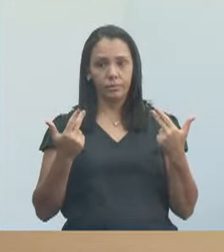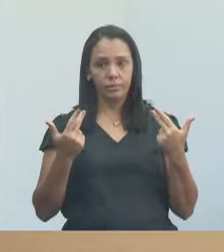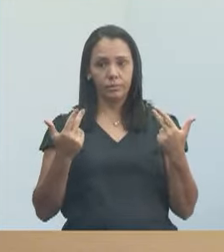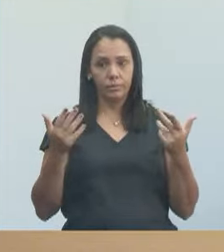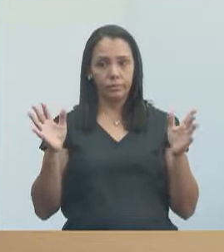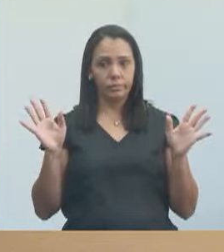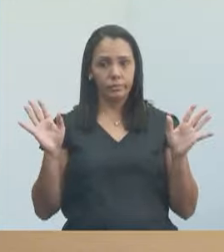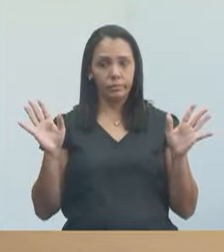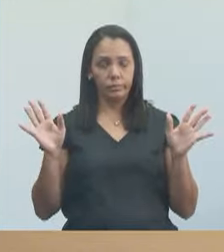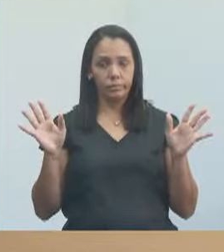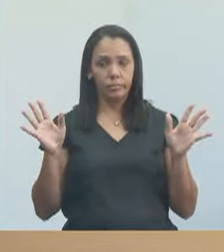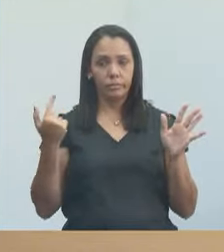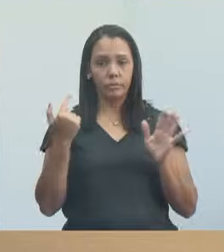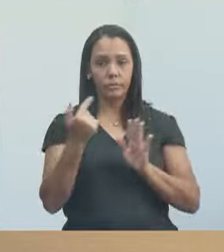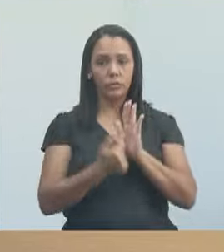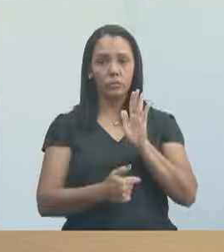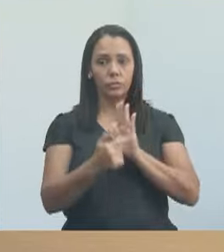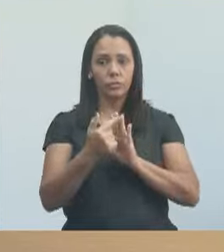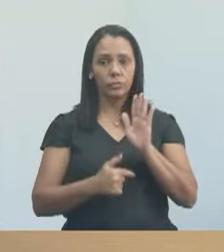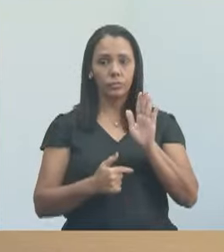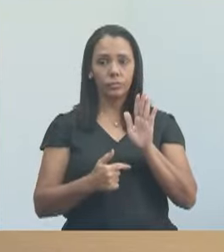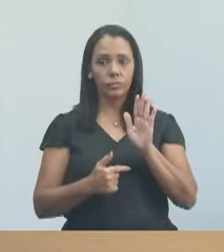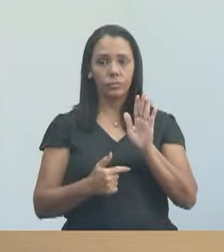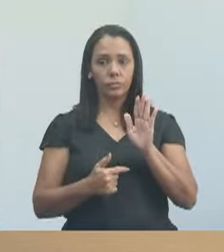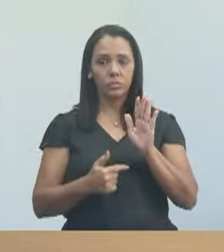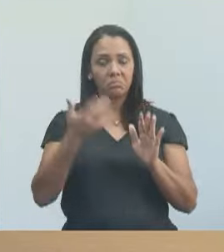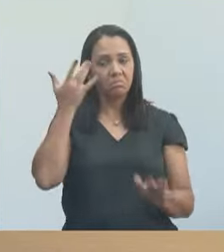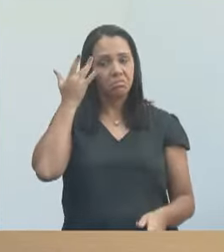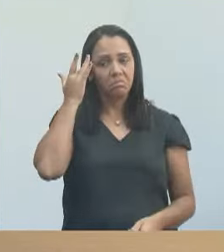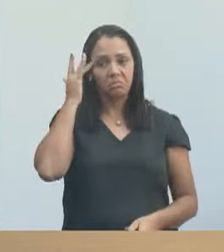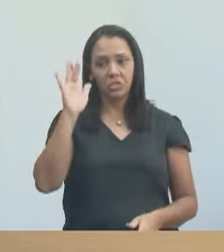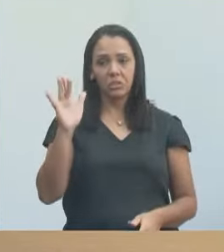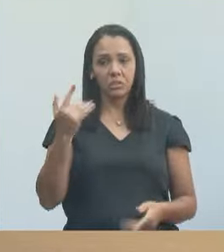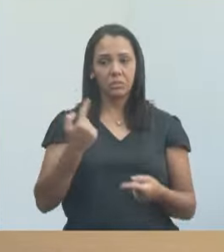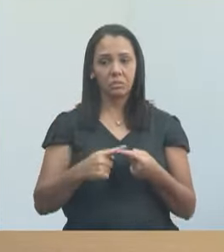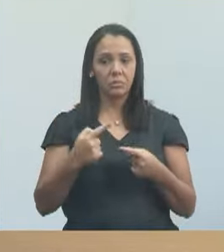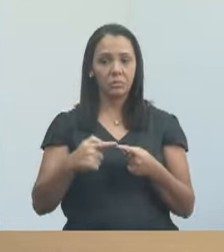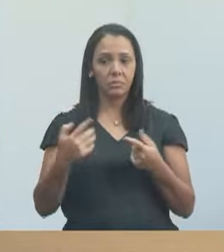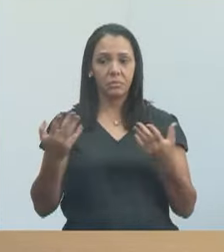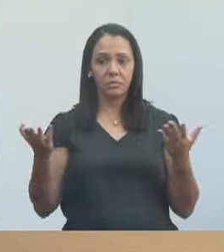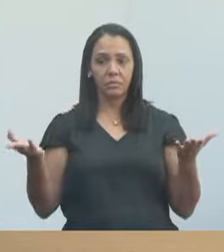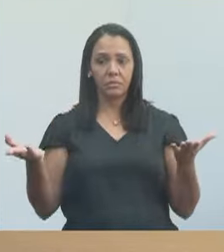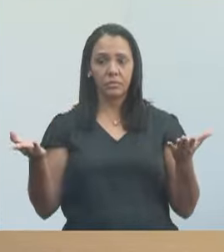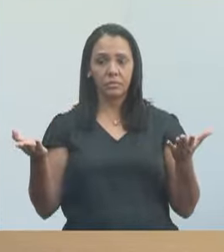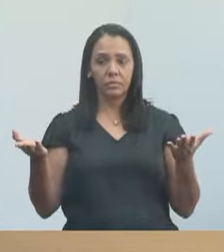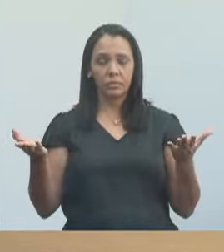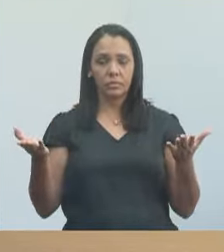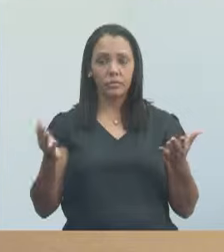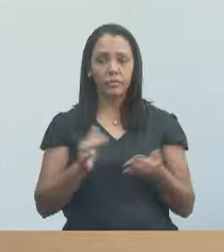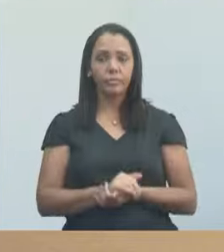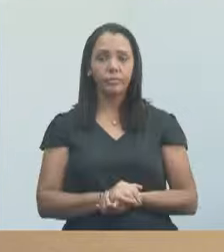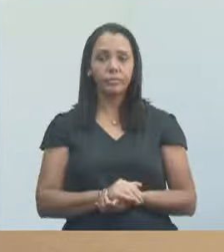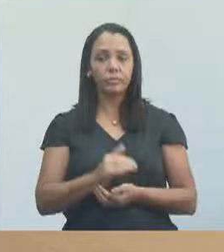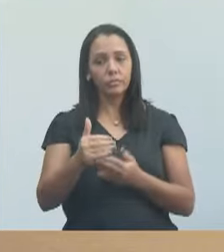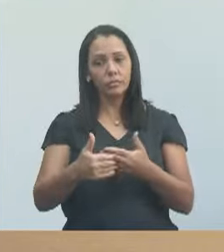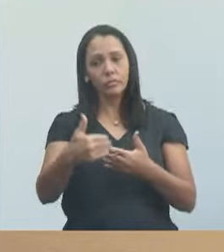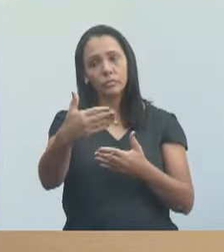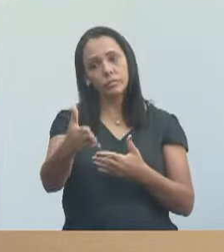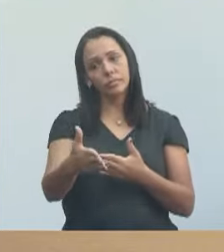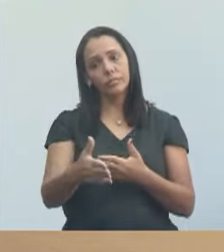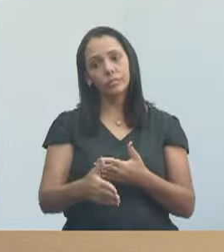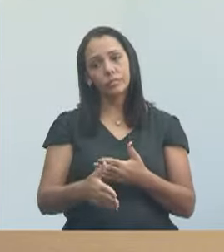não passou o projeto aqui, né? Eu não consegui entender até agora por quê. Enfim, né? Daqui para frente eu sei que vai ser desse